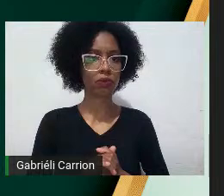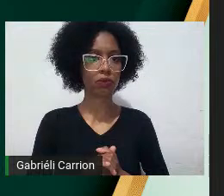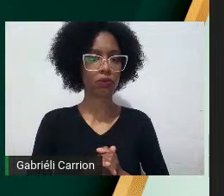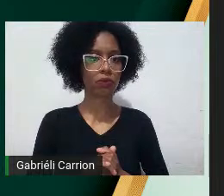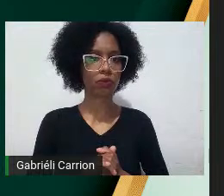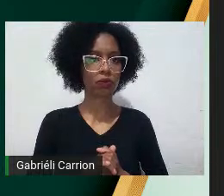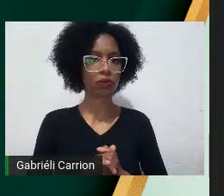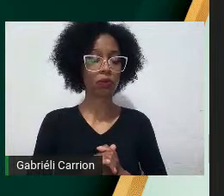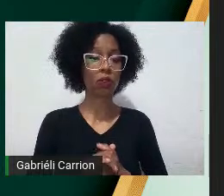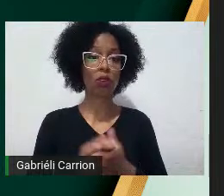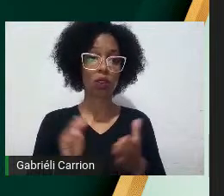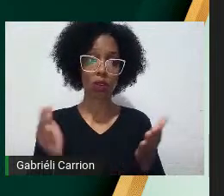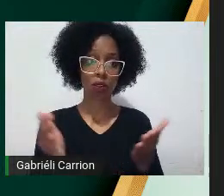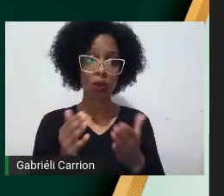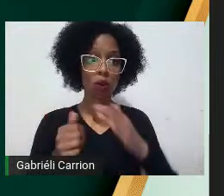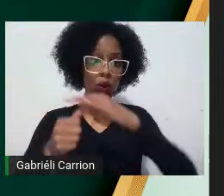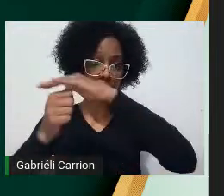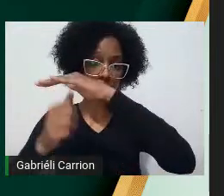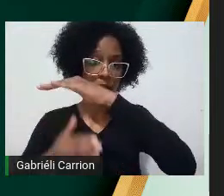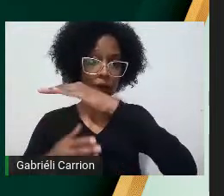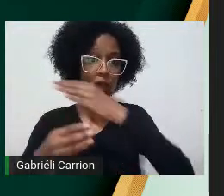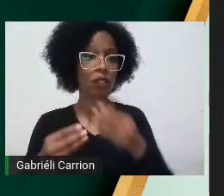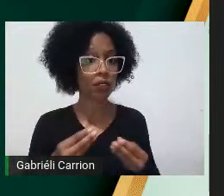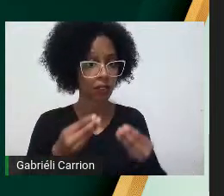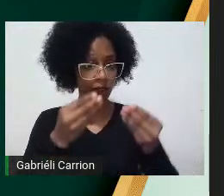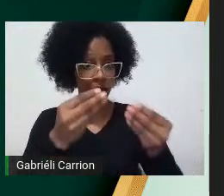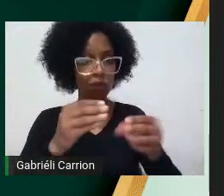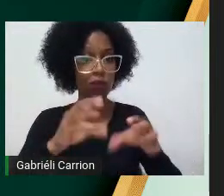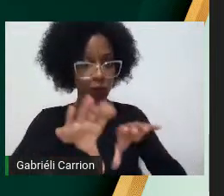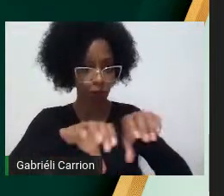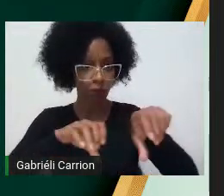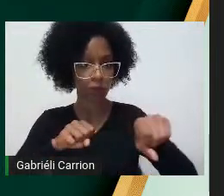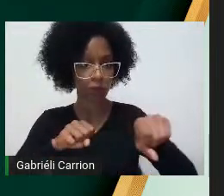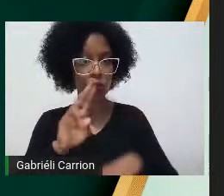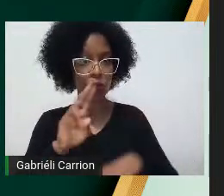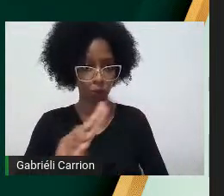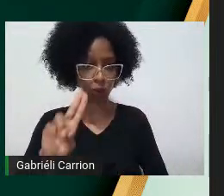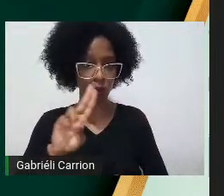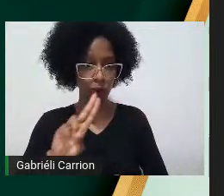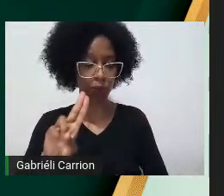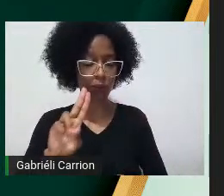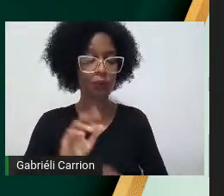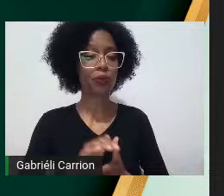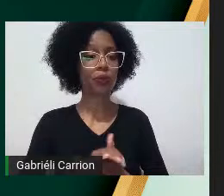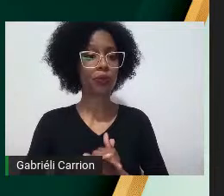A pró-reitora otorga o grau aos graduandos a seguir nominados.